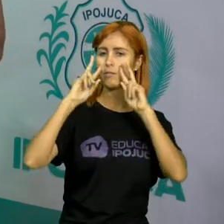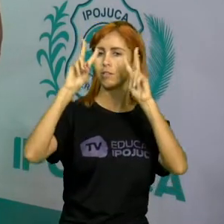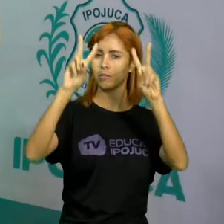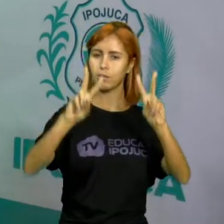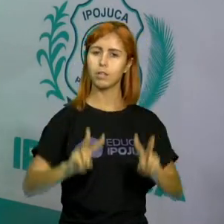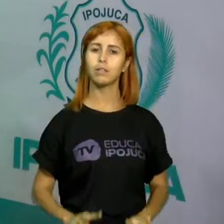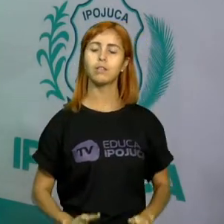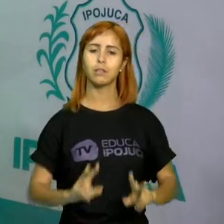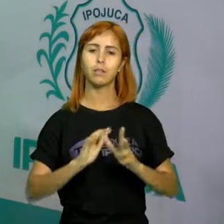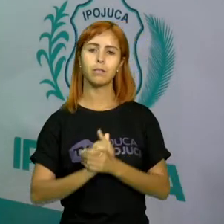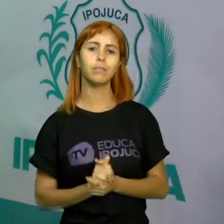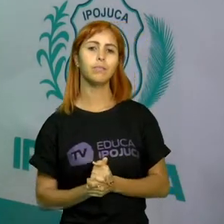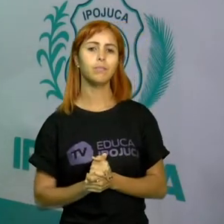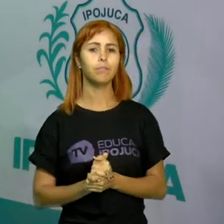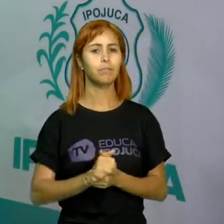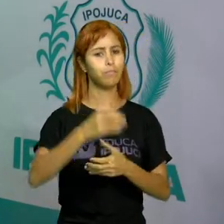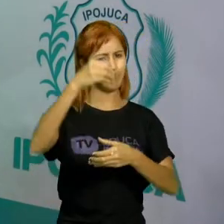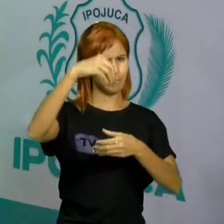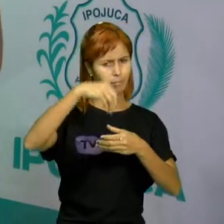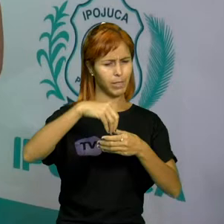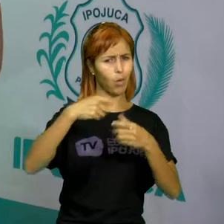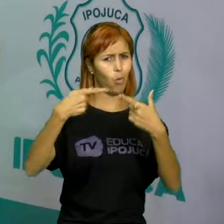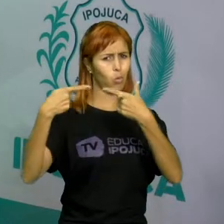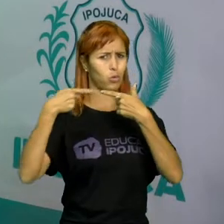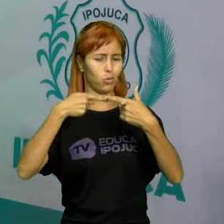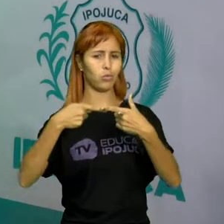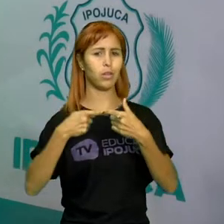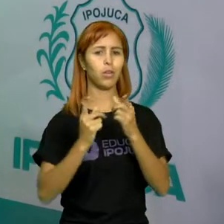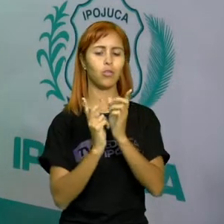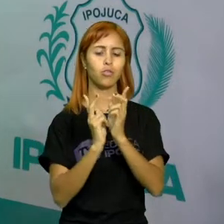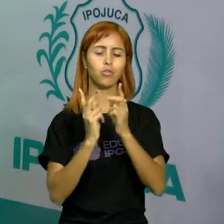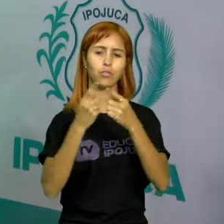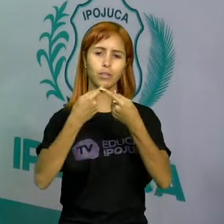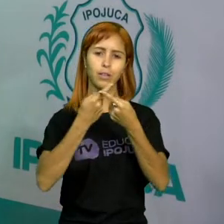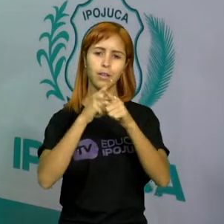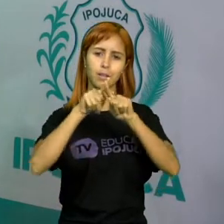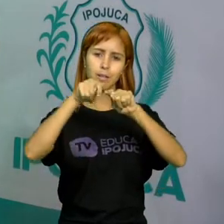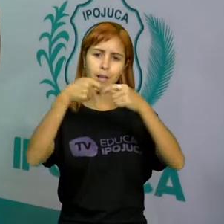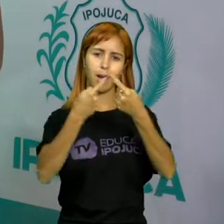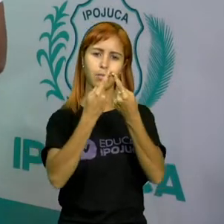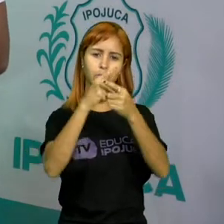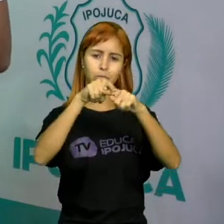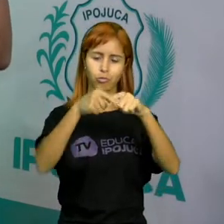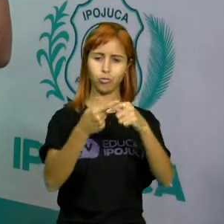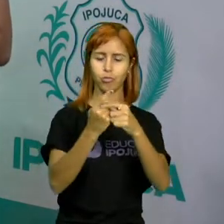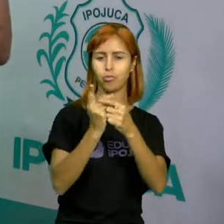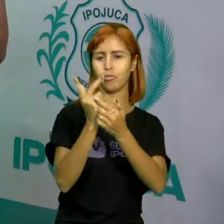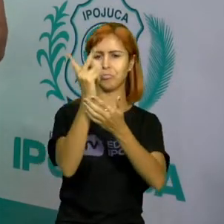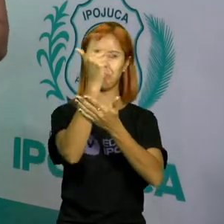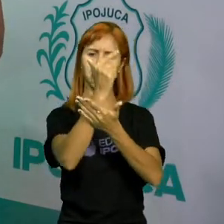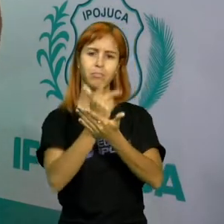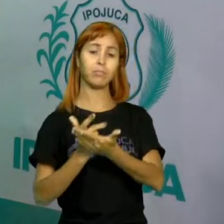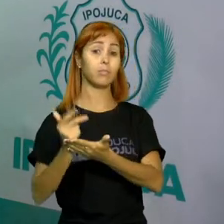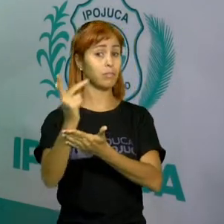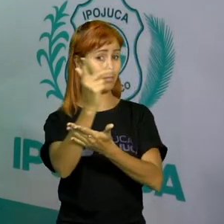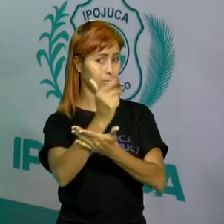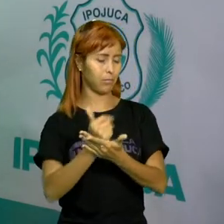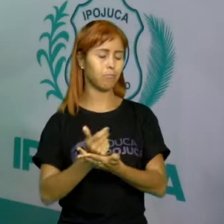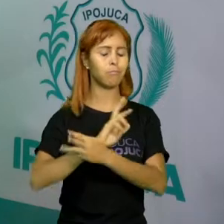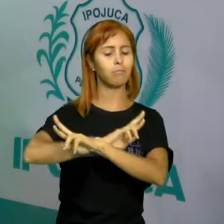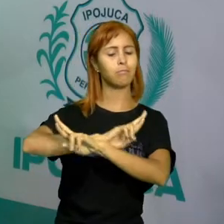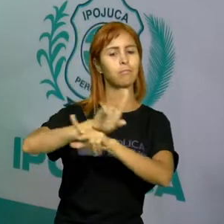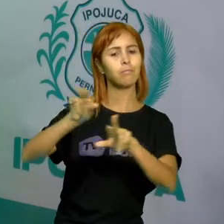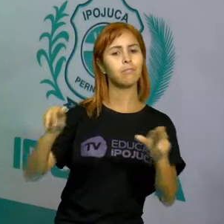visuais presentes na obra, os trançados, os formatos dos desenhos, que aí são